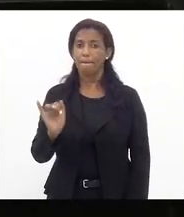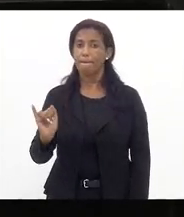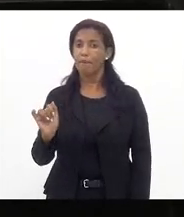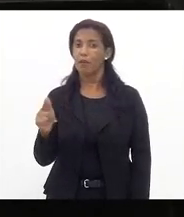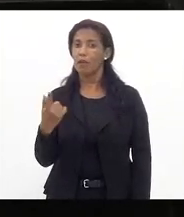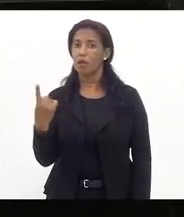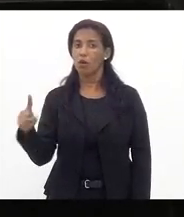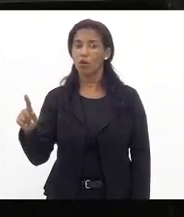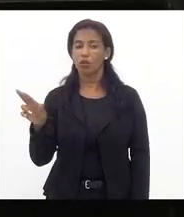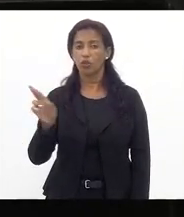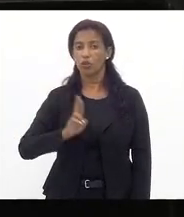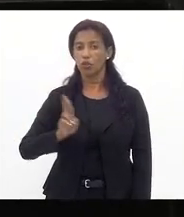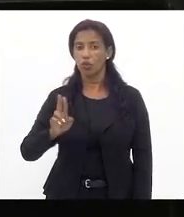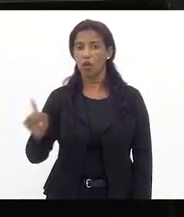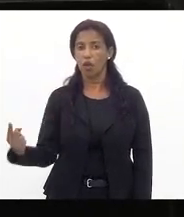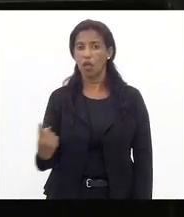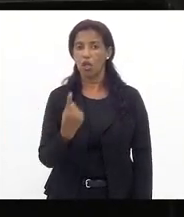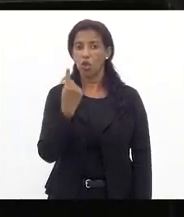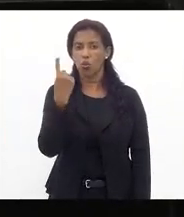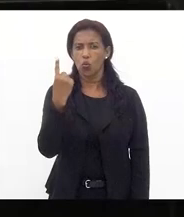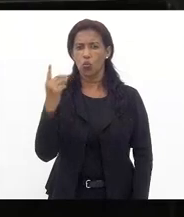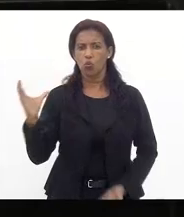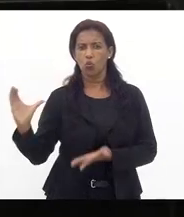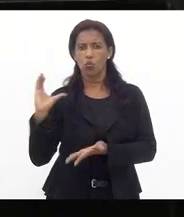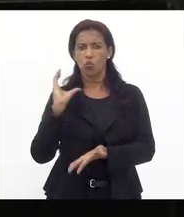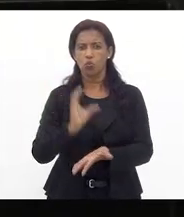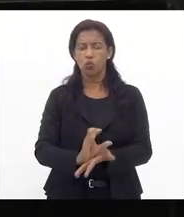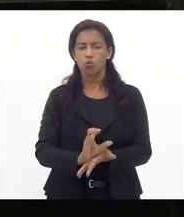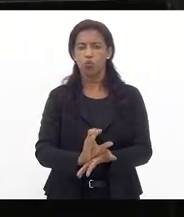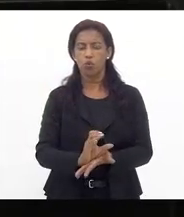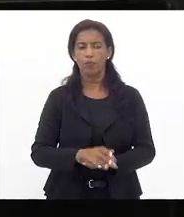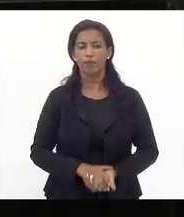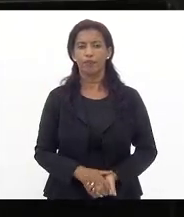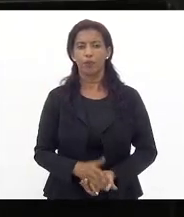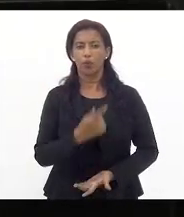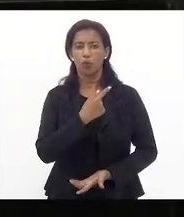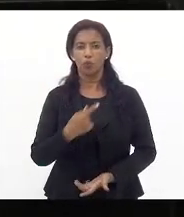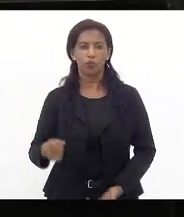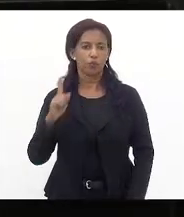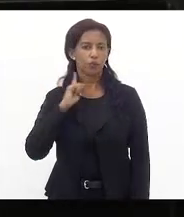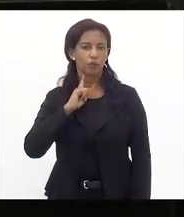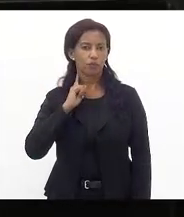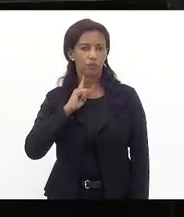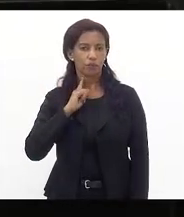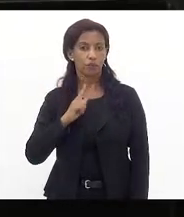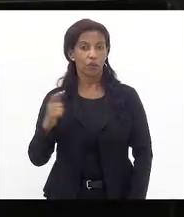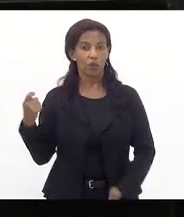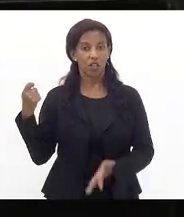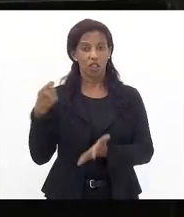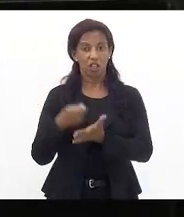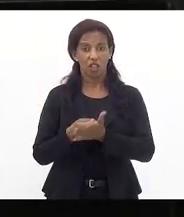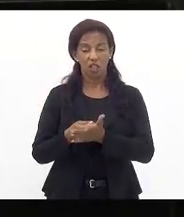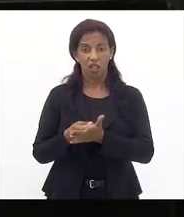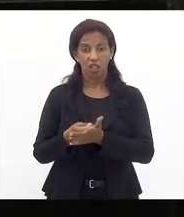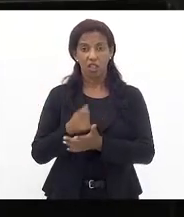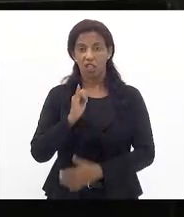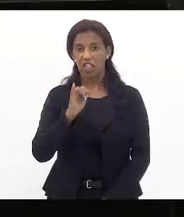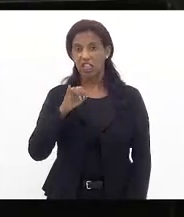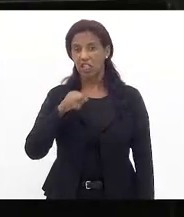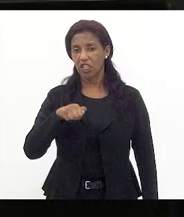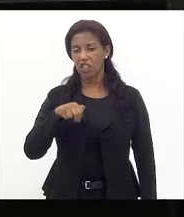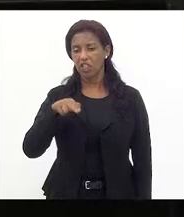de reais em um único desembolso. O governo de Minas Gerais recebeu uma intimação do Supremo Tribunal